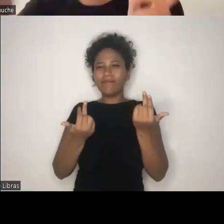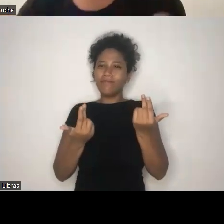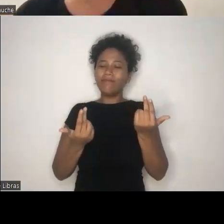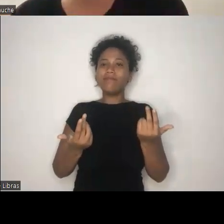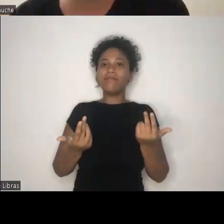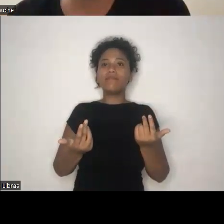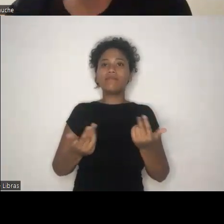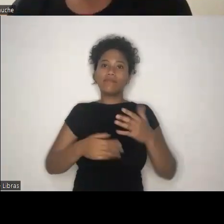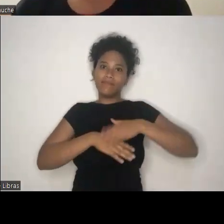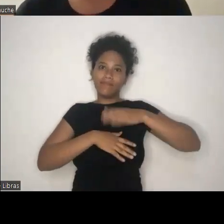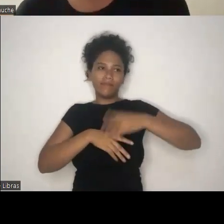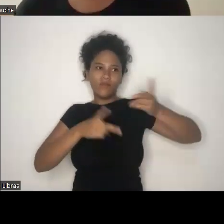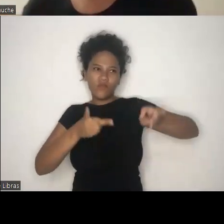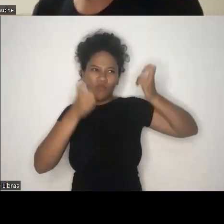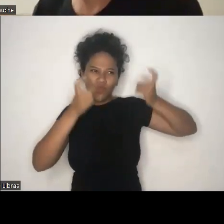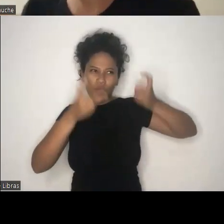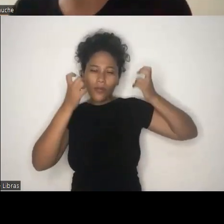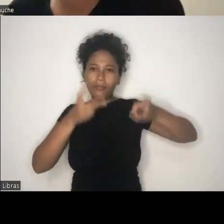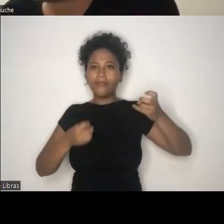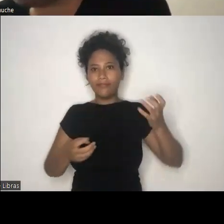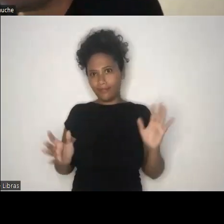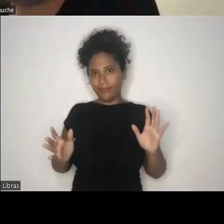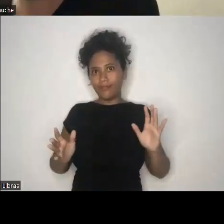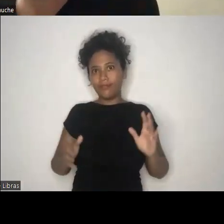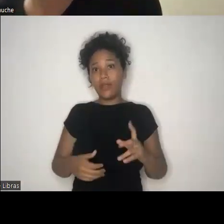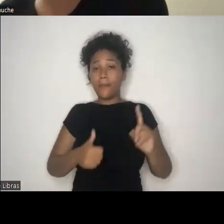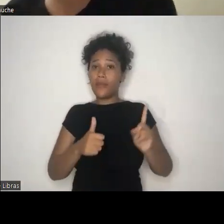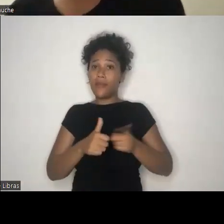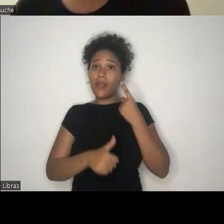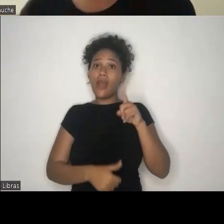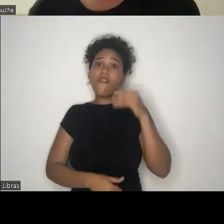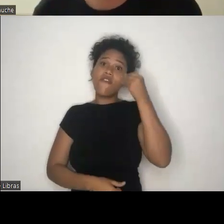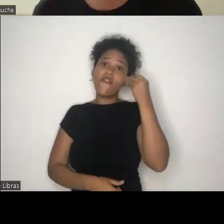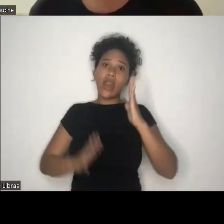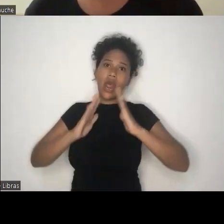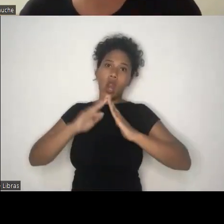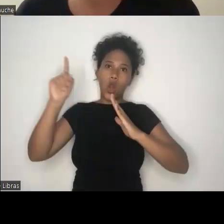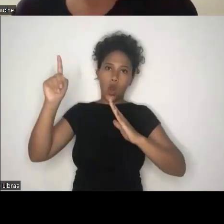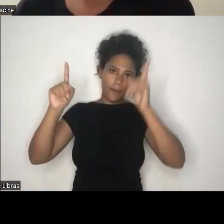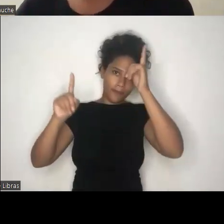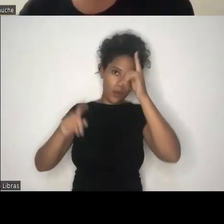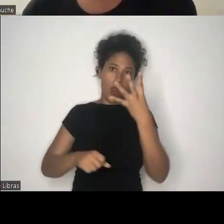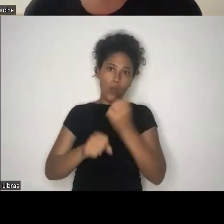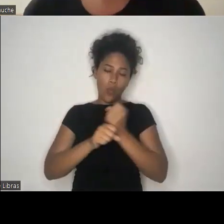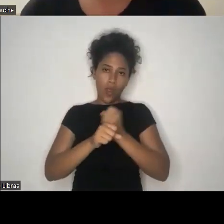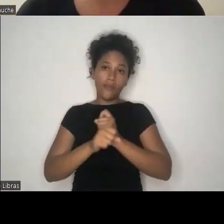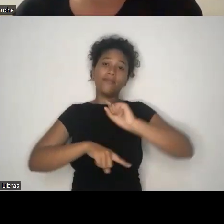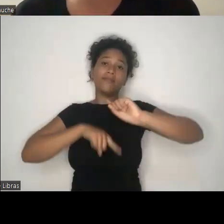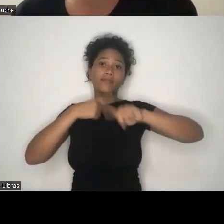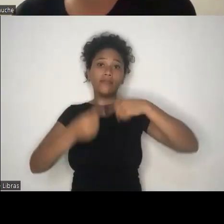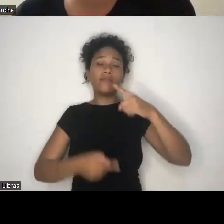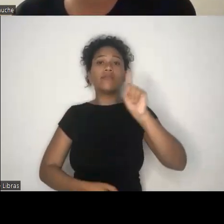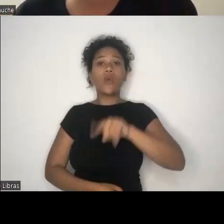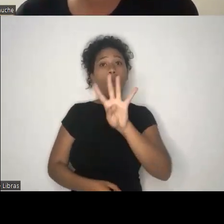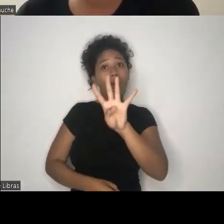autodidata né do meu autodidatismo A primeira foi viver na Europa quatro anos a segunda foi Passar quatro